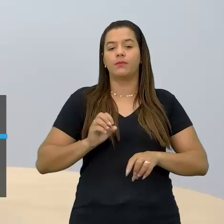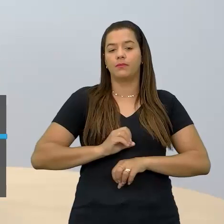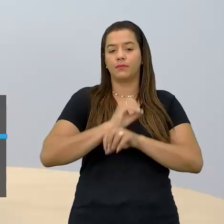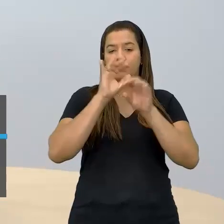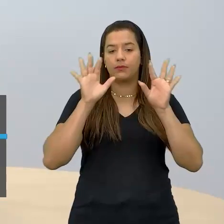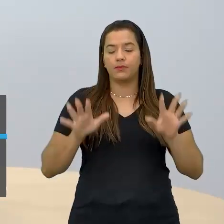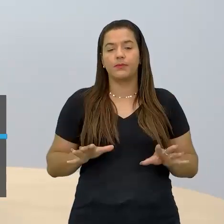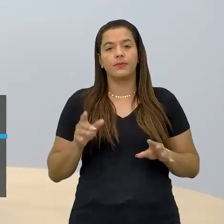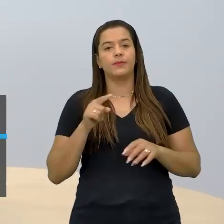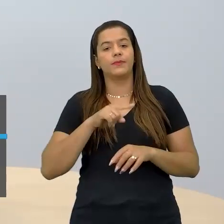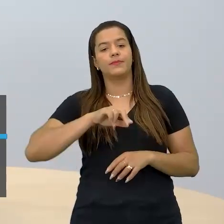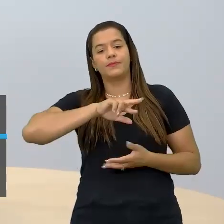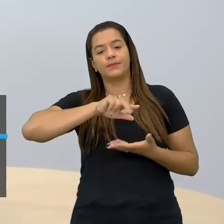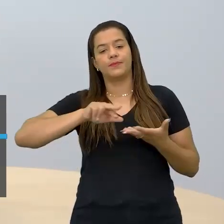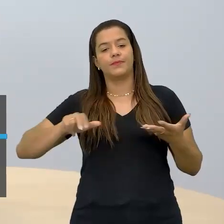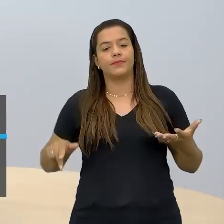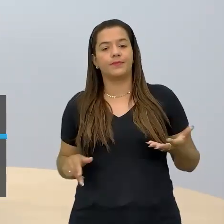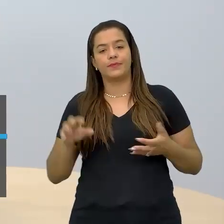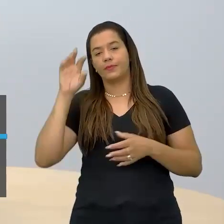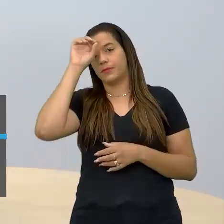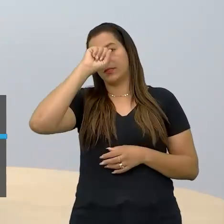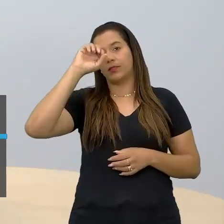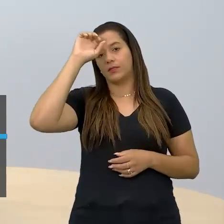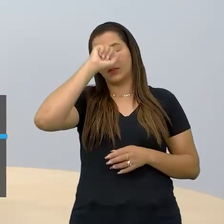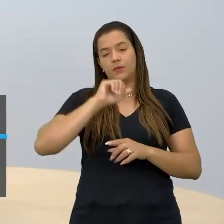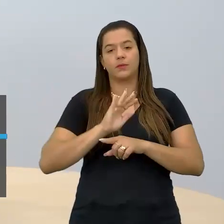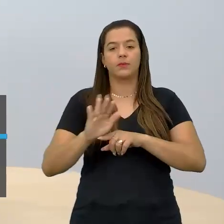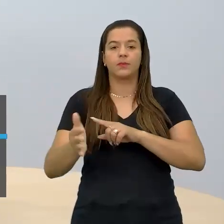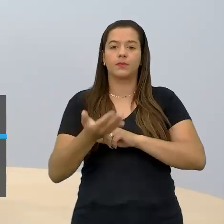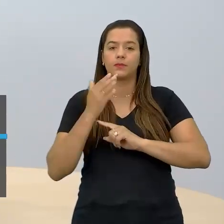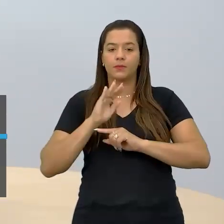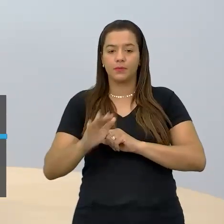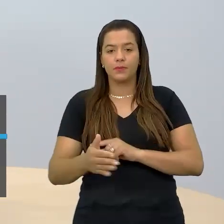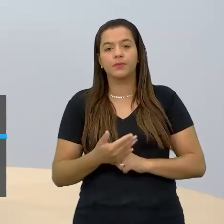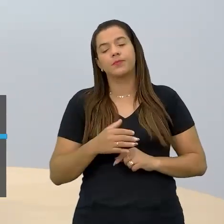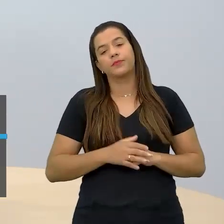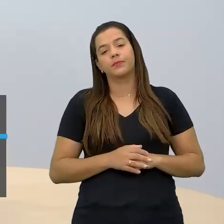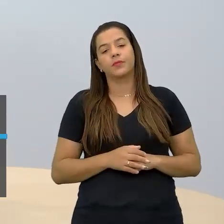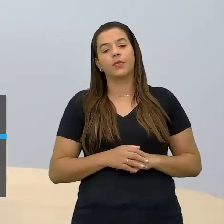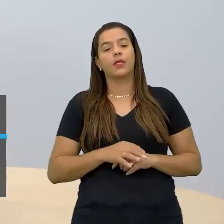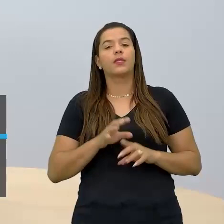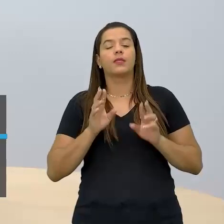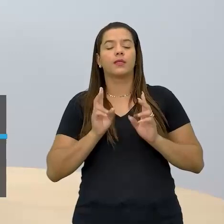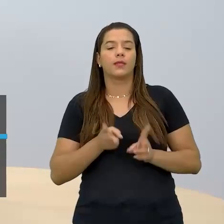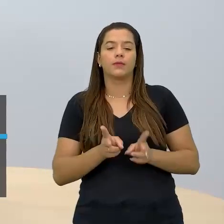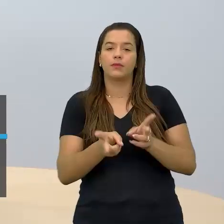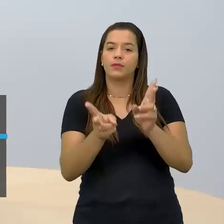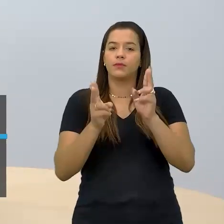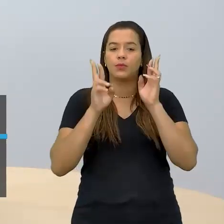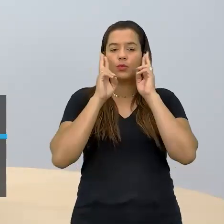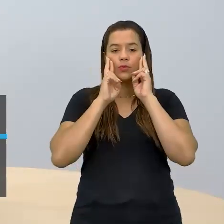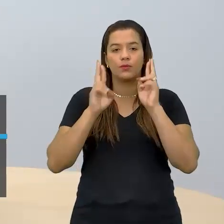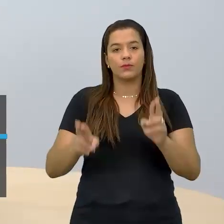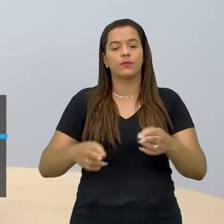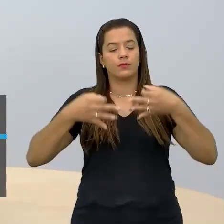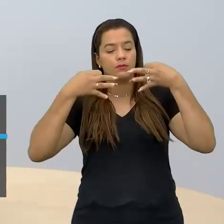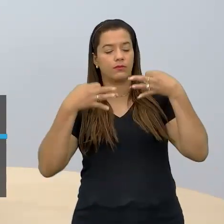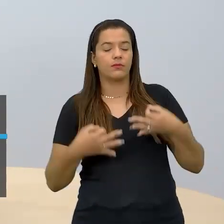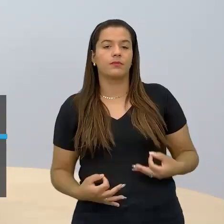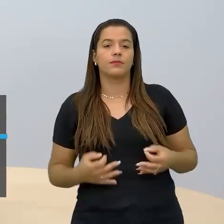subjetividade e essa questão da aprendizagem colaborativa, claro, sempre respeitando, né, com respeito, com